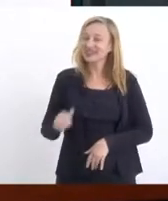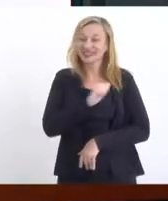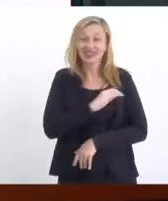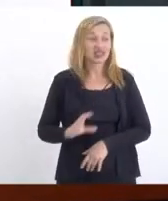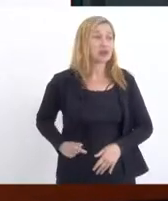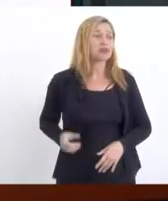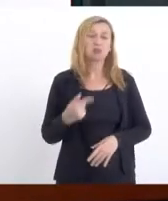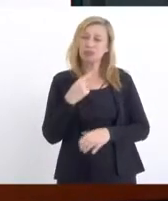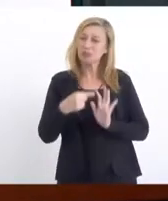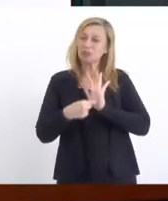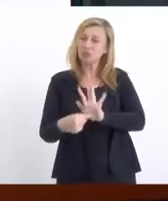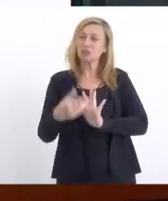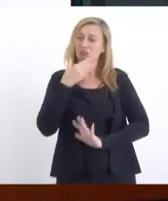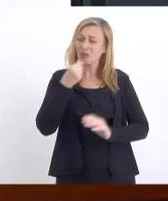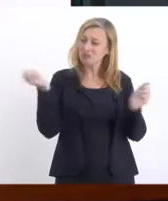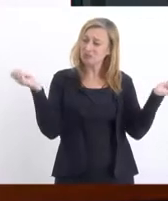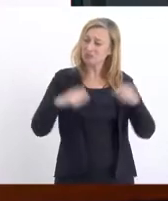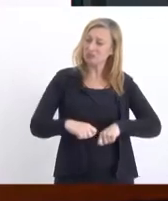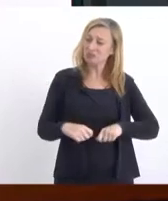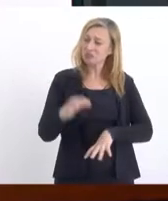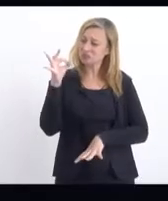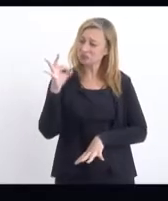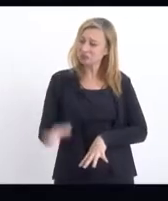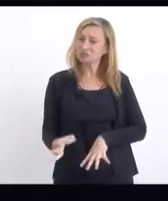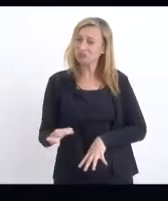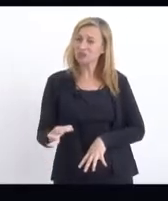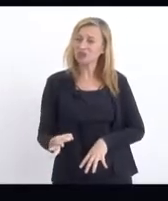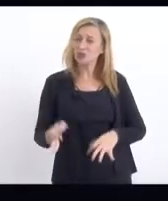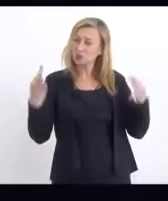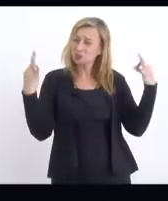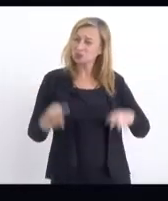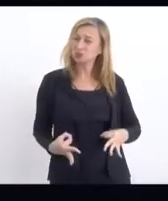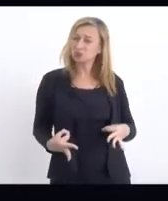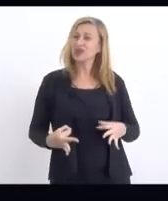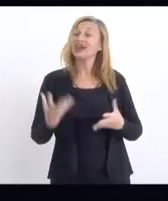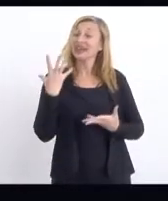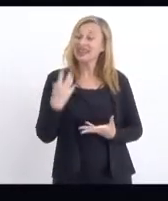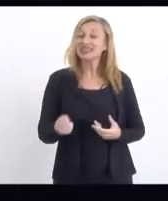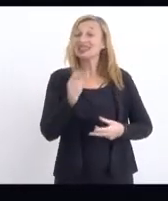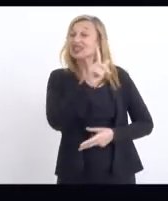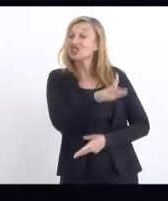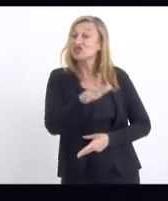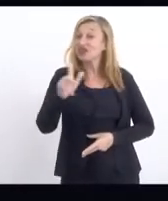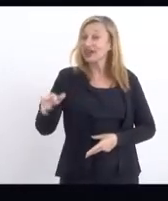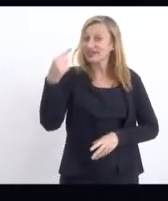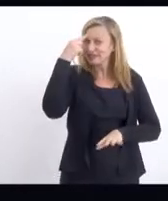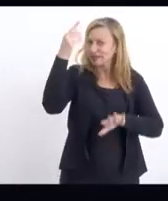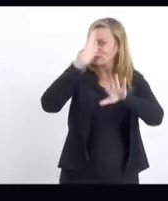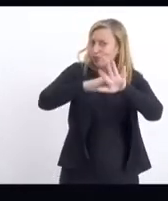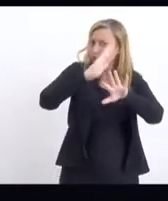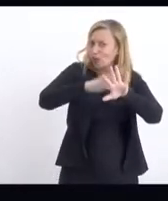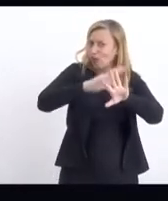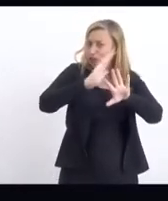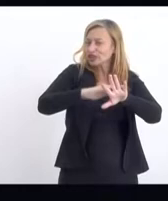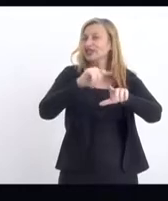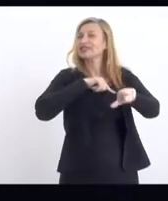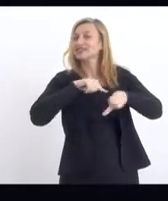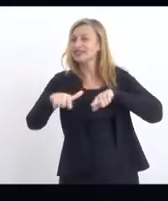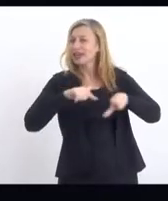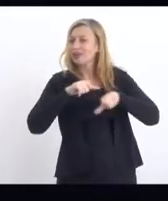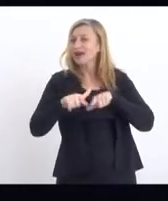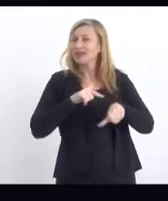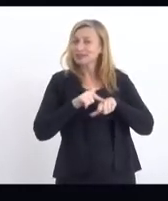mostrou um homem capaz, correto, um homem que aceita as diferenças de ideologia e de trabalho.